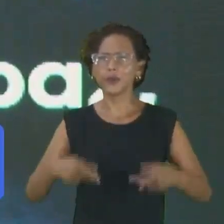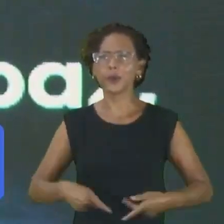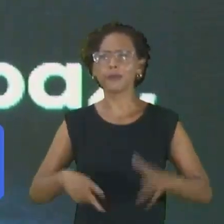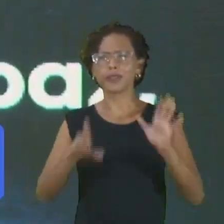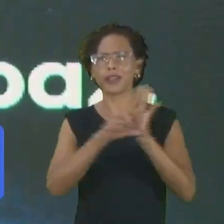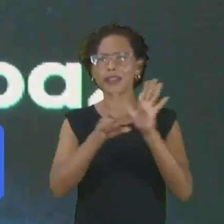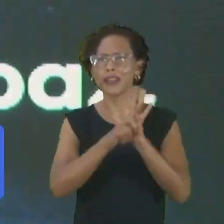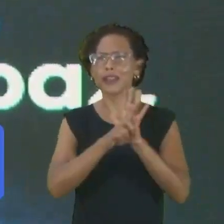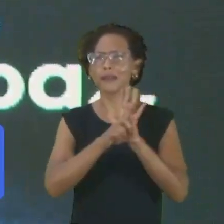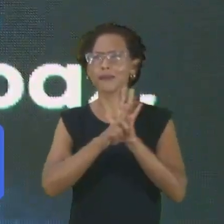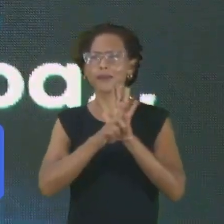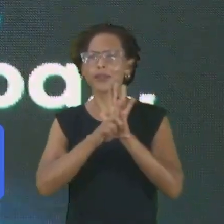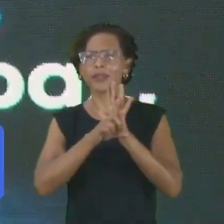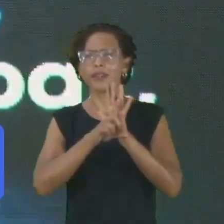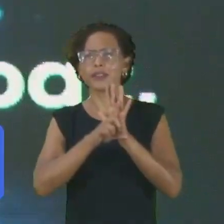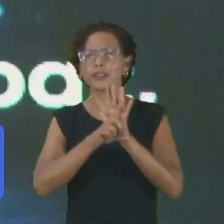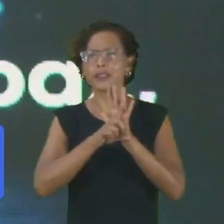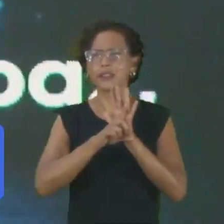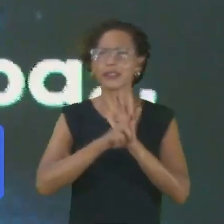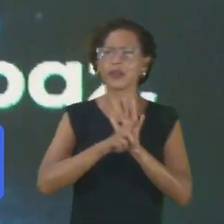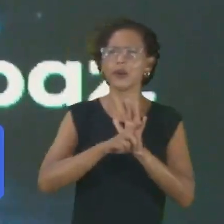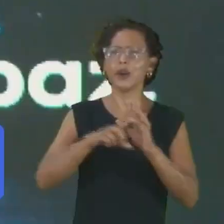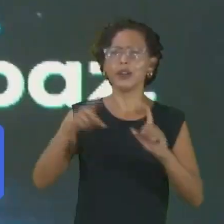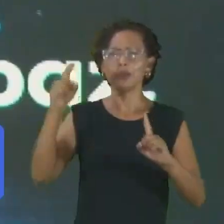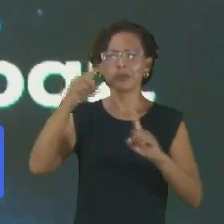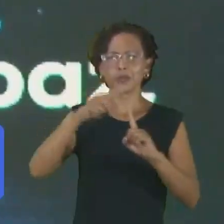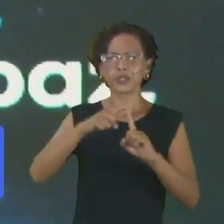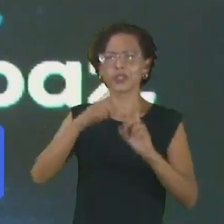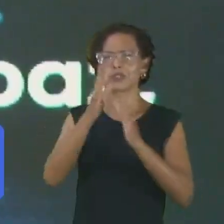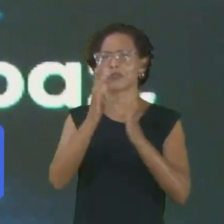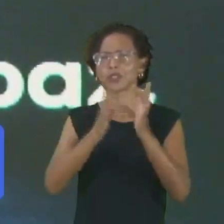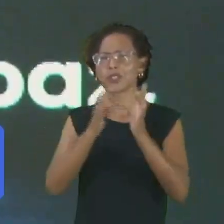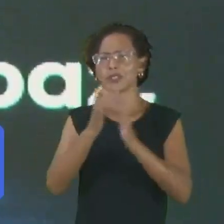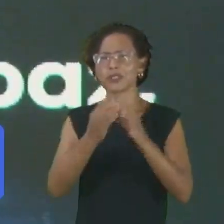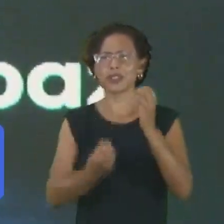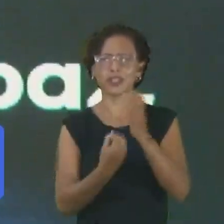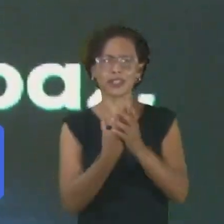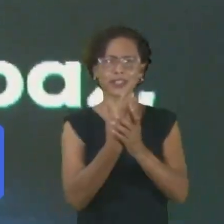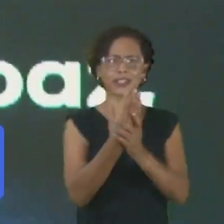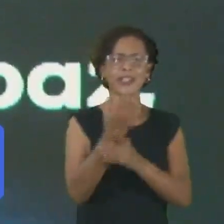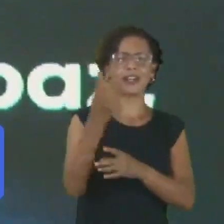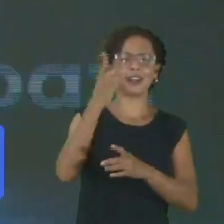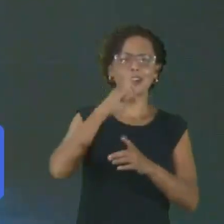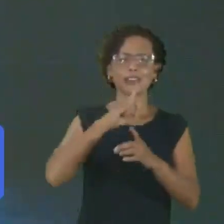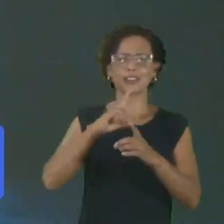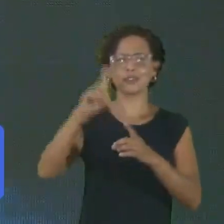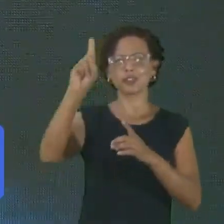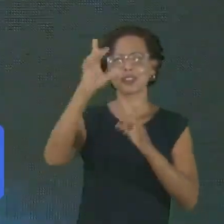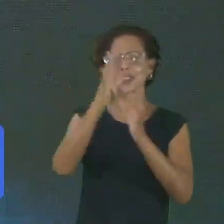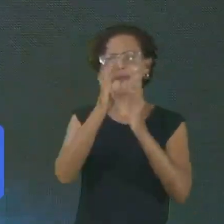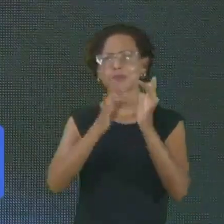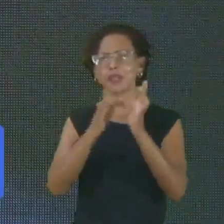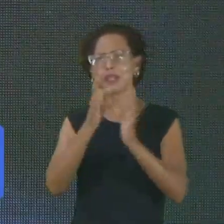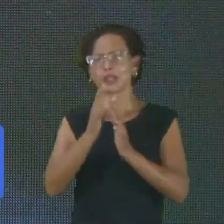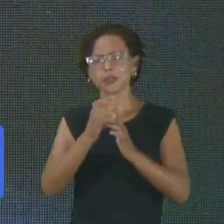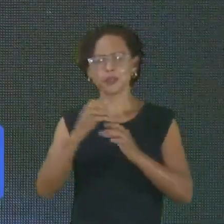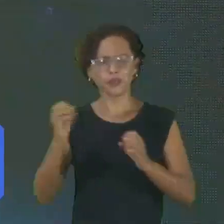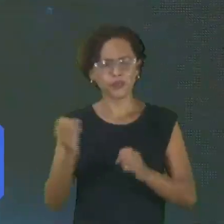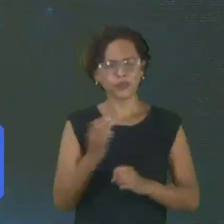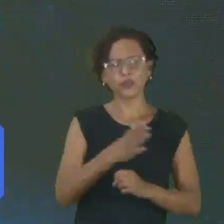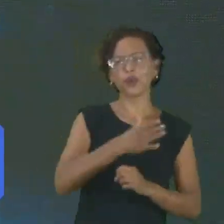O objetivo dele era criar em si mesmo, dos dois, um novo homem, fazendo a paz,